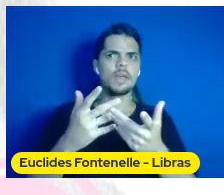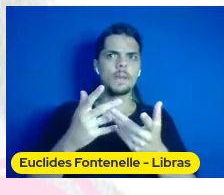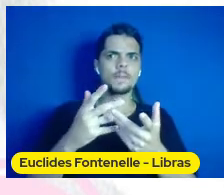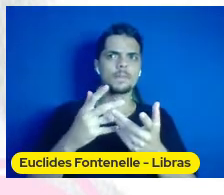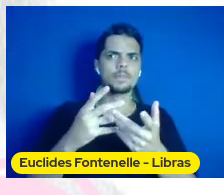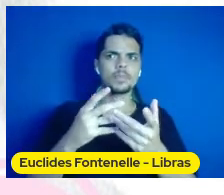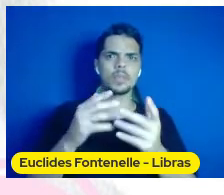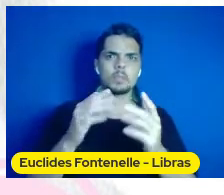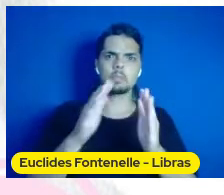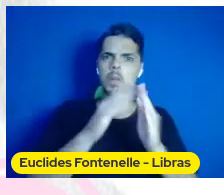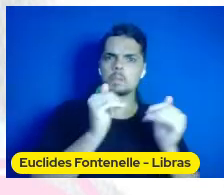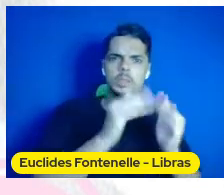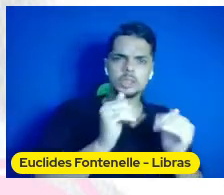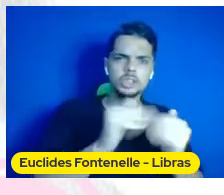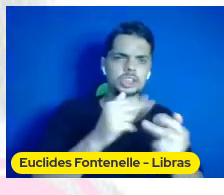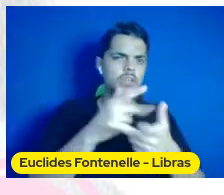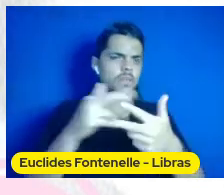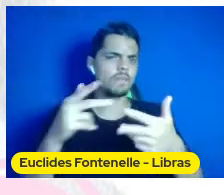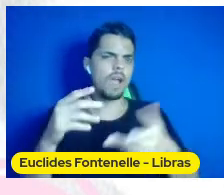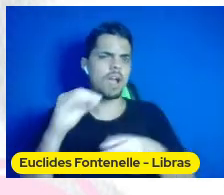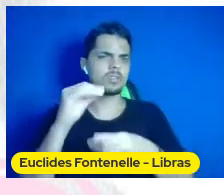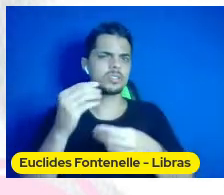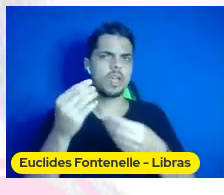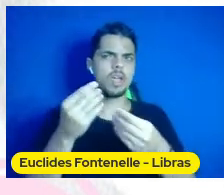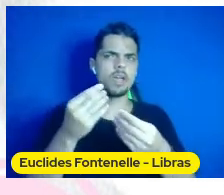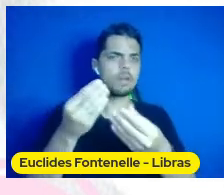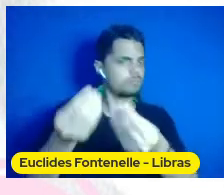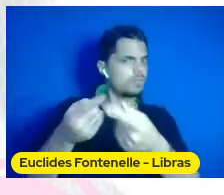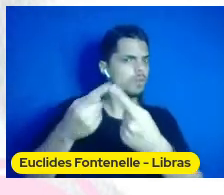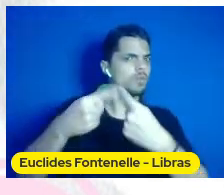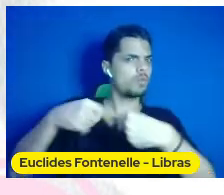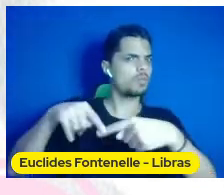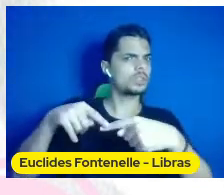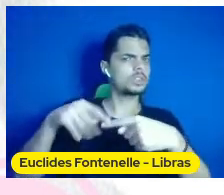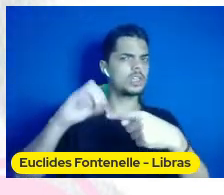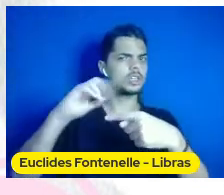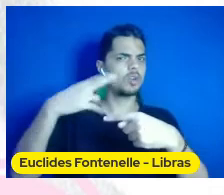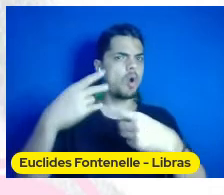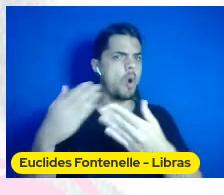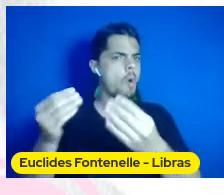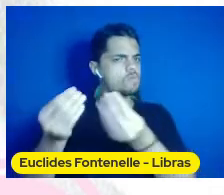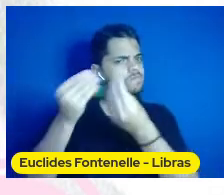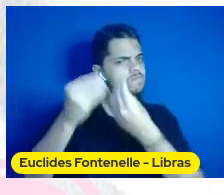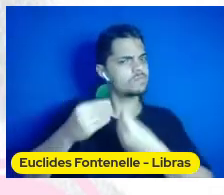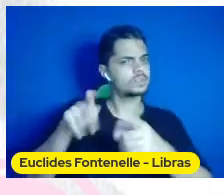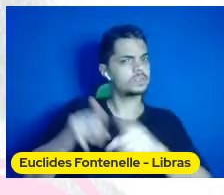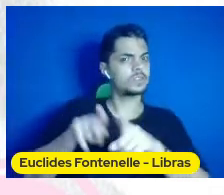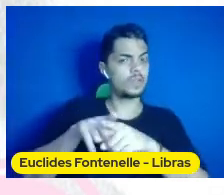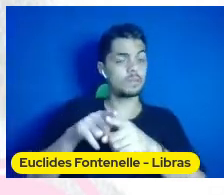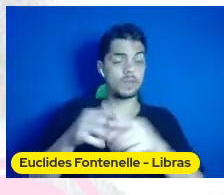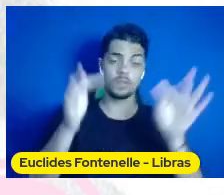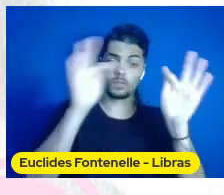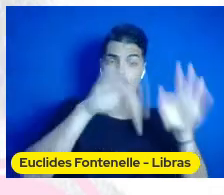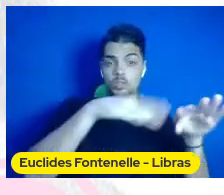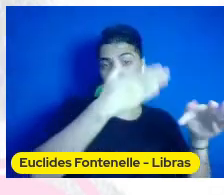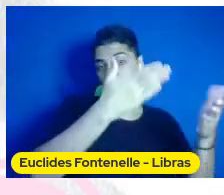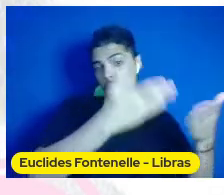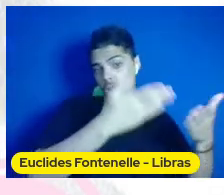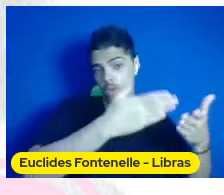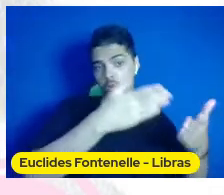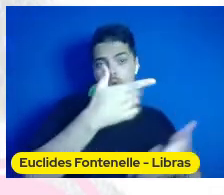fundos mesmo, para criar essa sequência, inicialmente, e terminou agora dia 31, né? Você vê, assim,